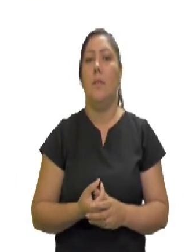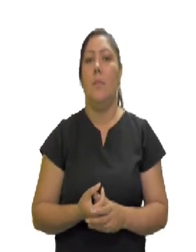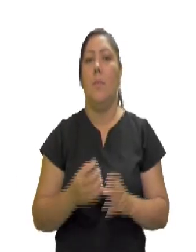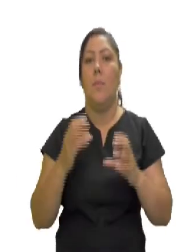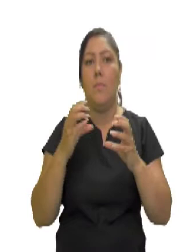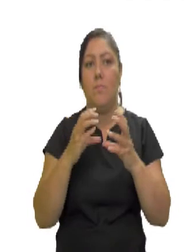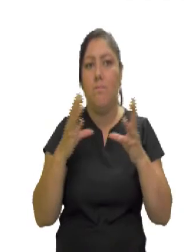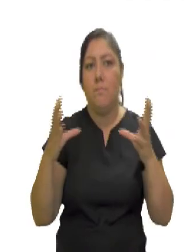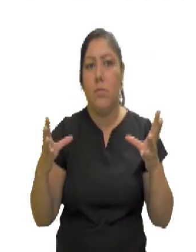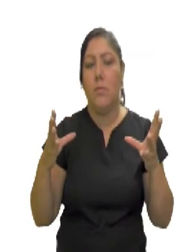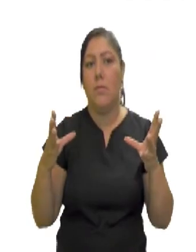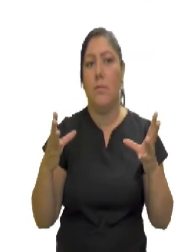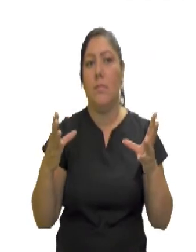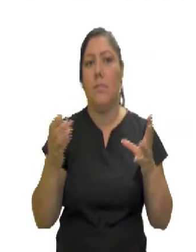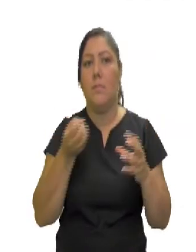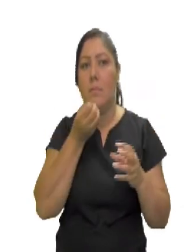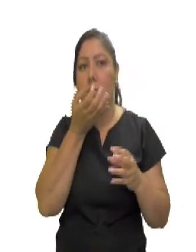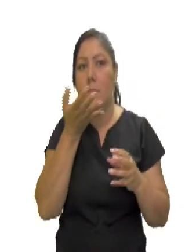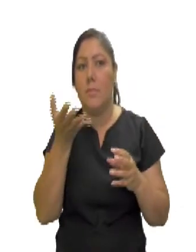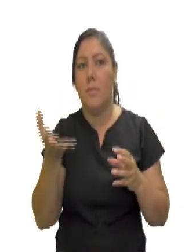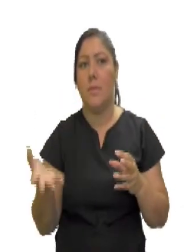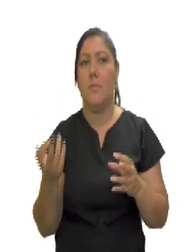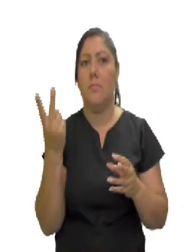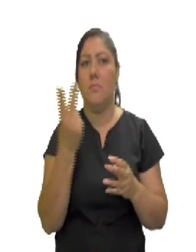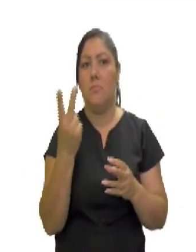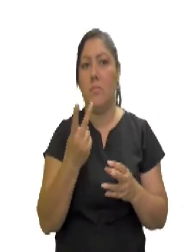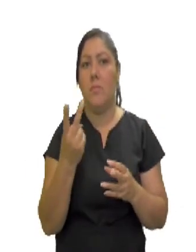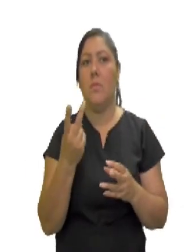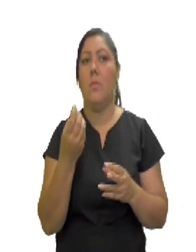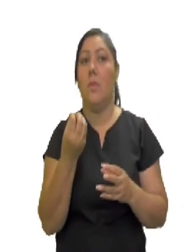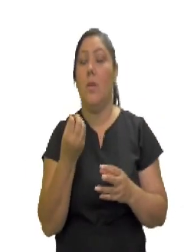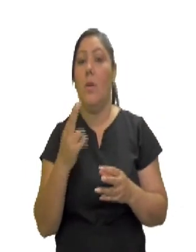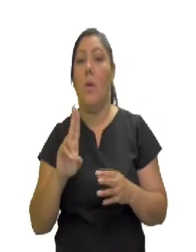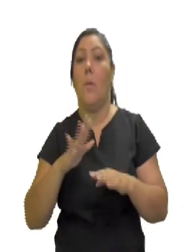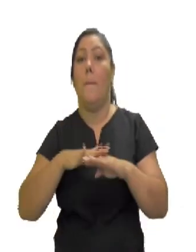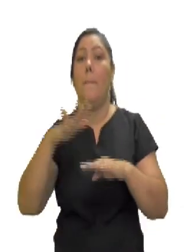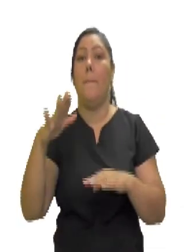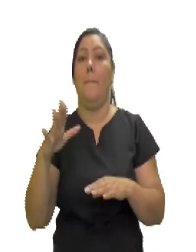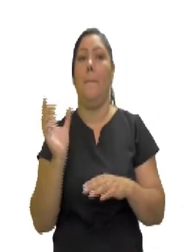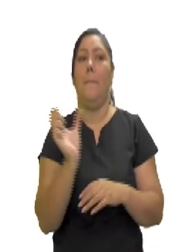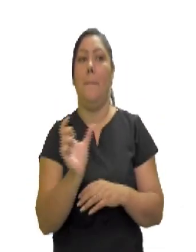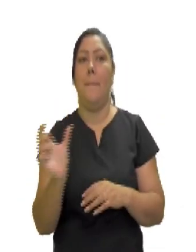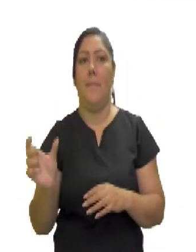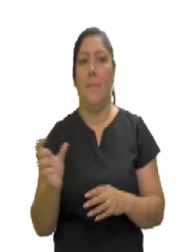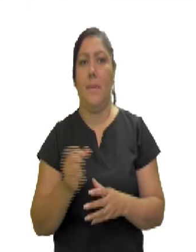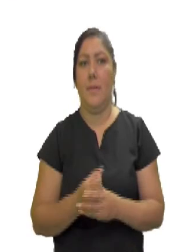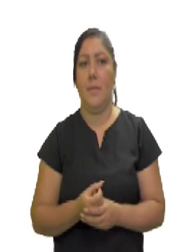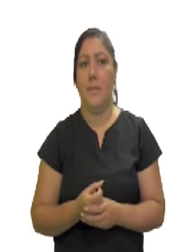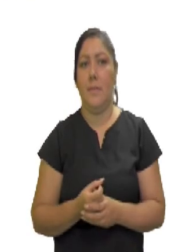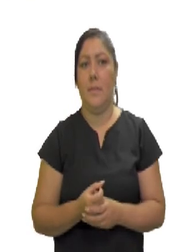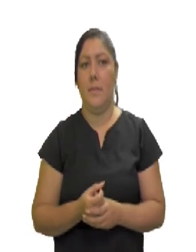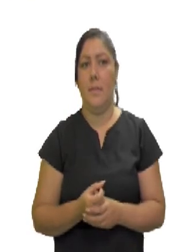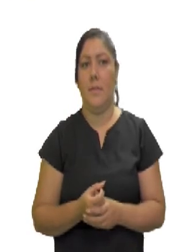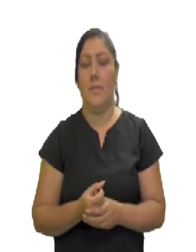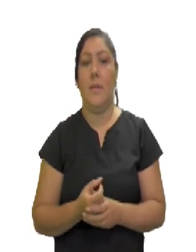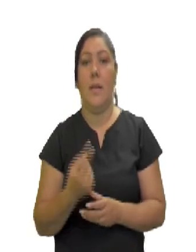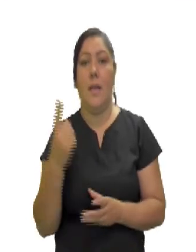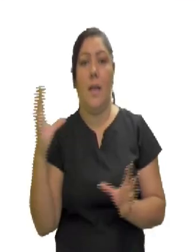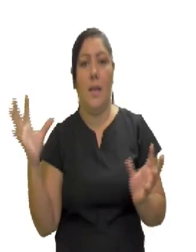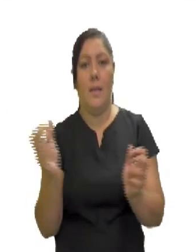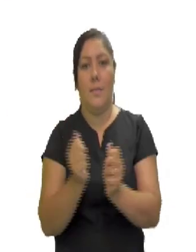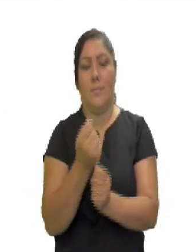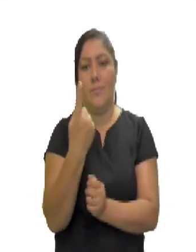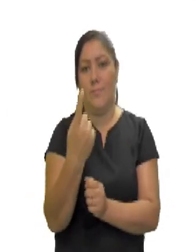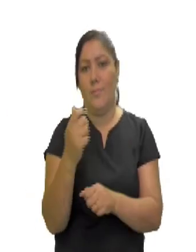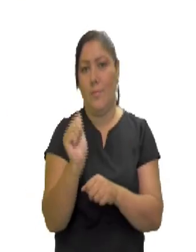um adjetivo apenas. Exemplos: de abdômen. Qual que é a